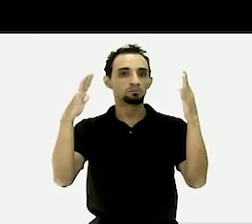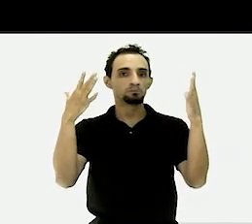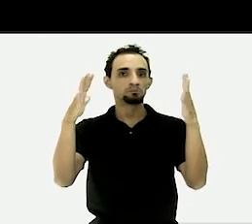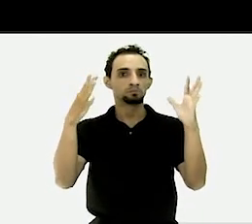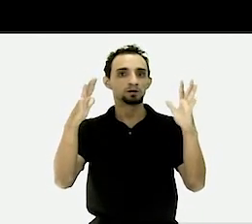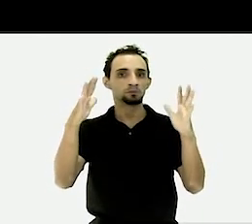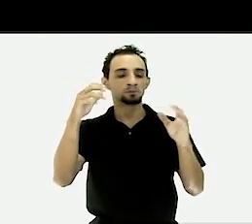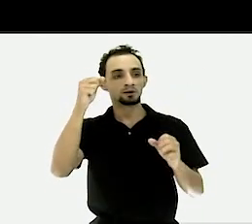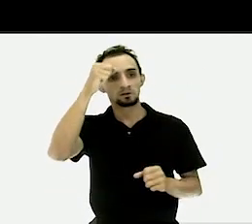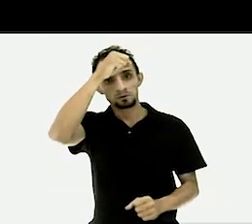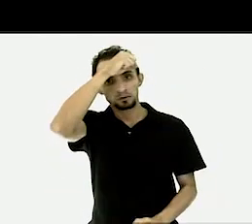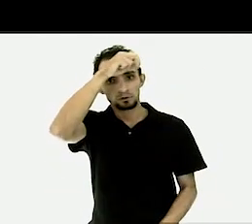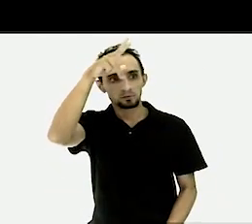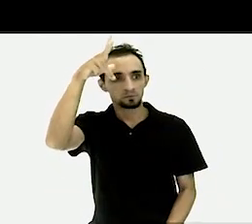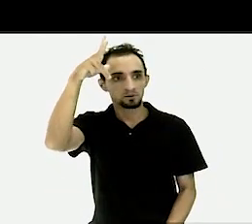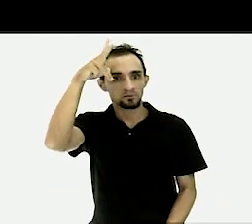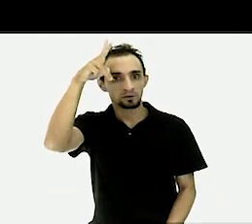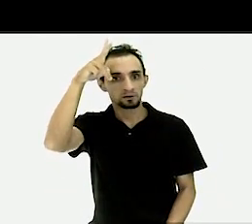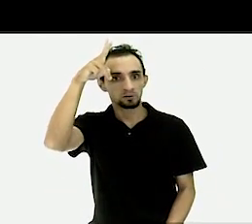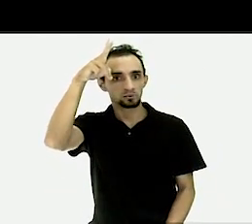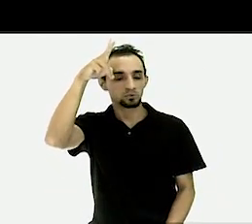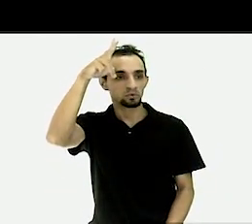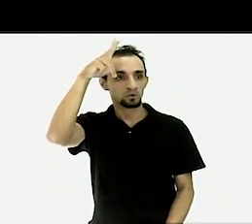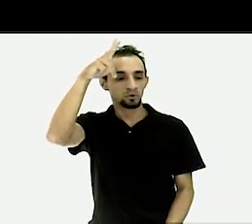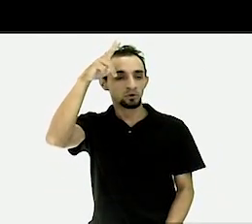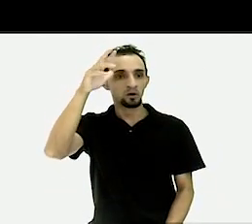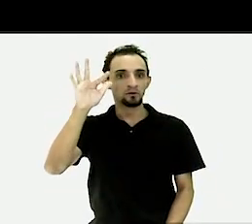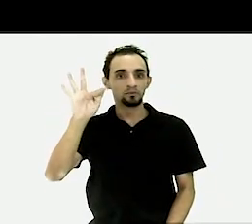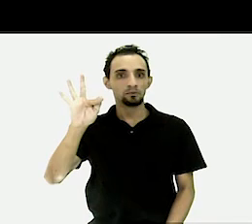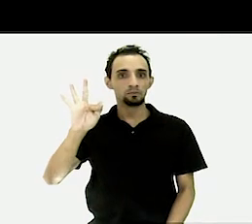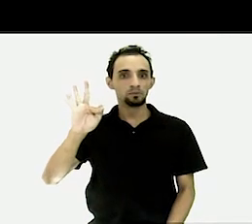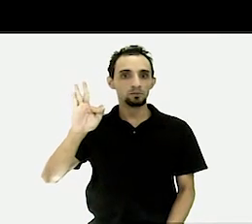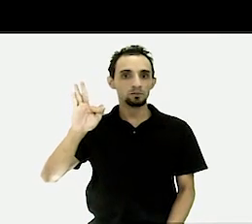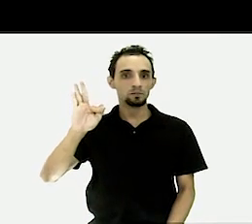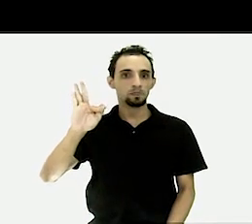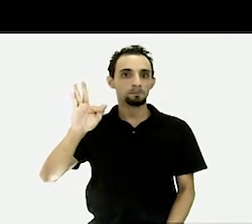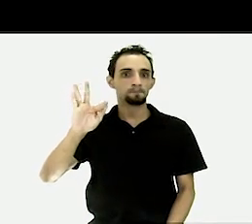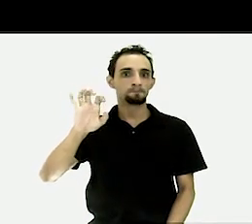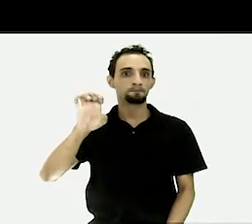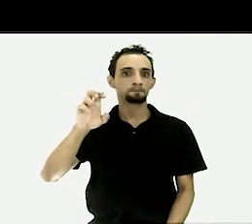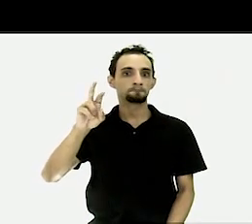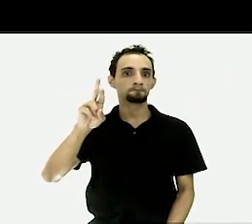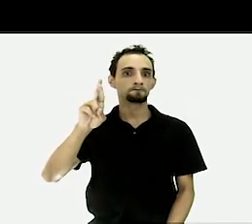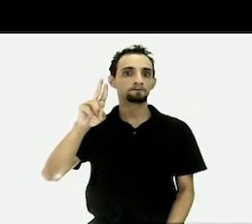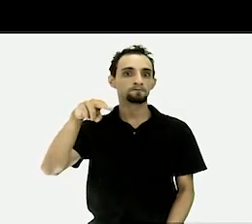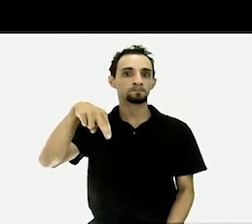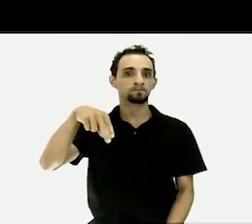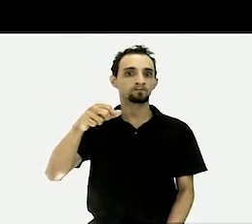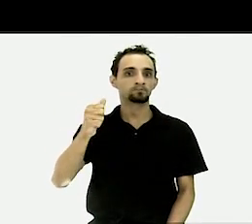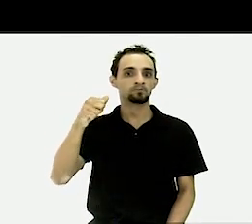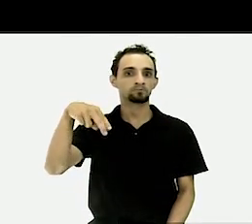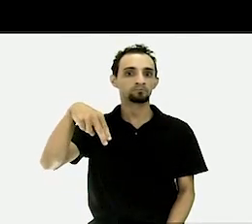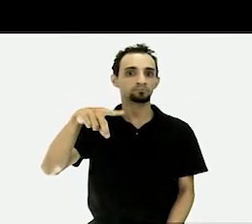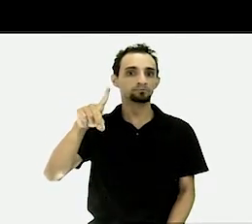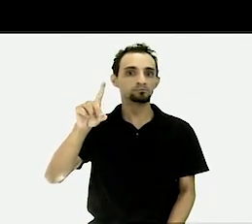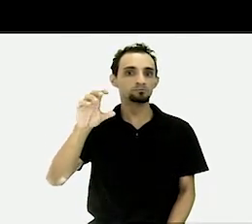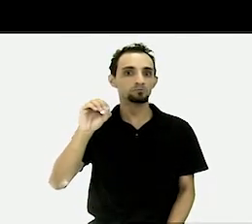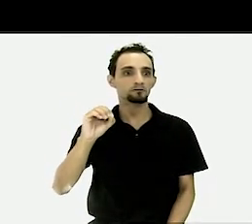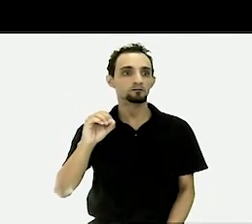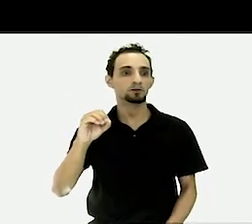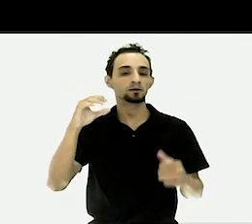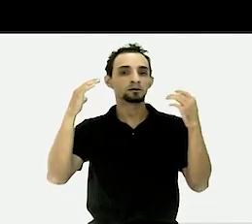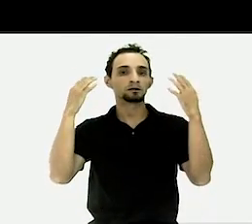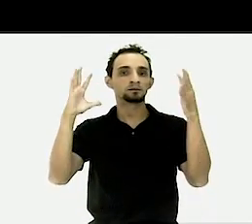15, que conseguiu o tomógrafo e conseguiu instalar nas dependências do UPA. Então,